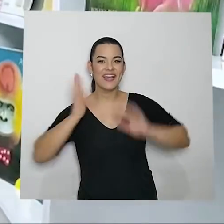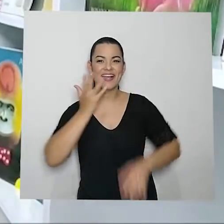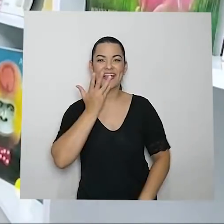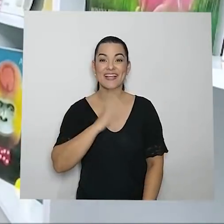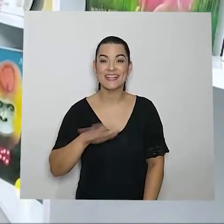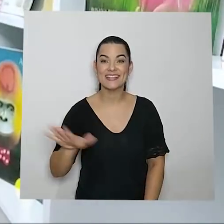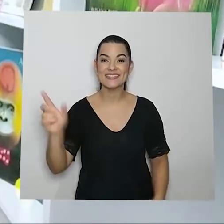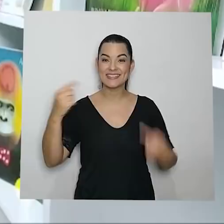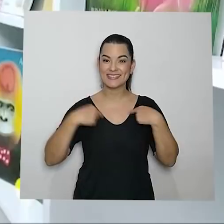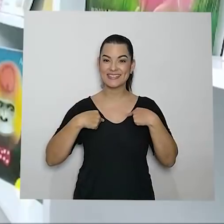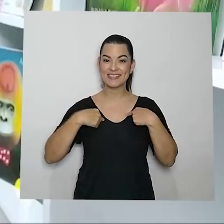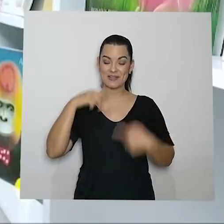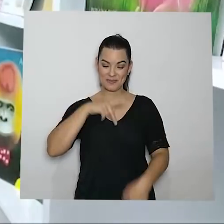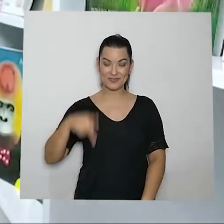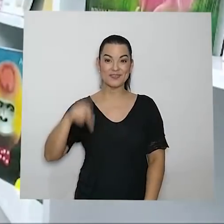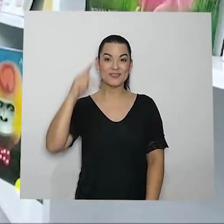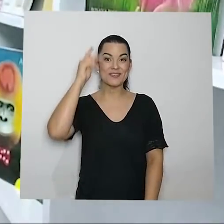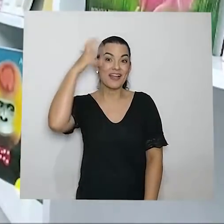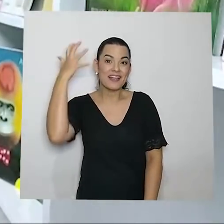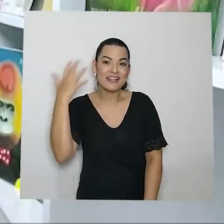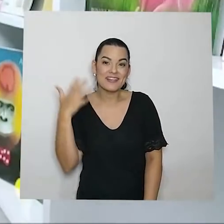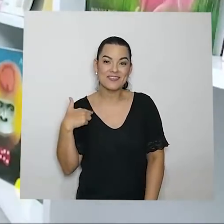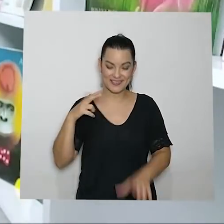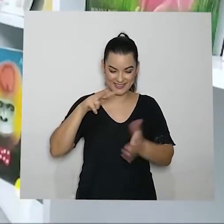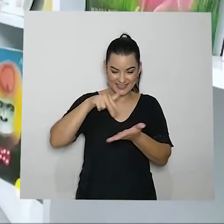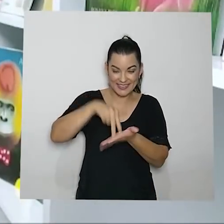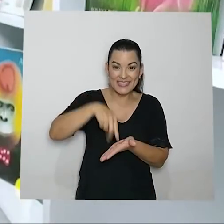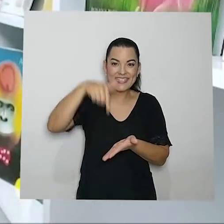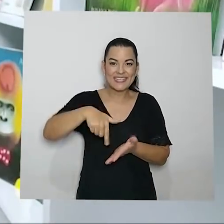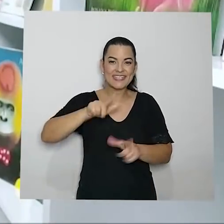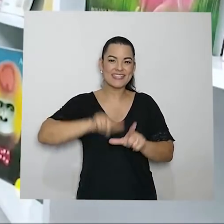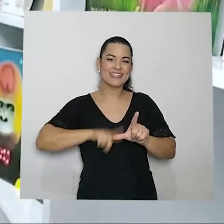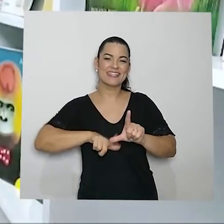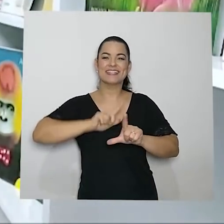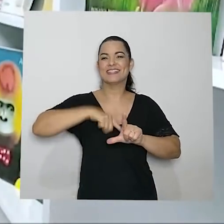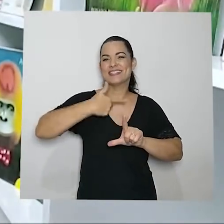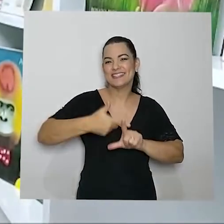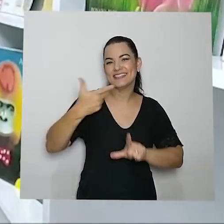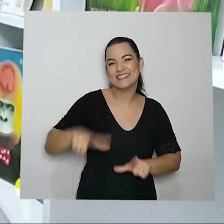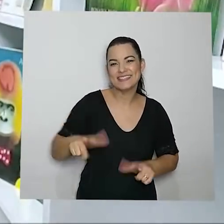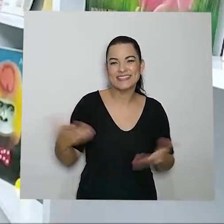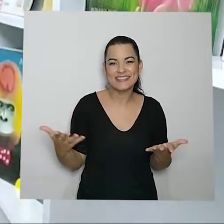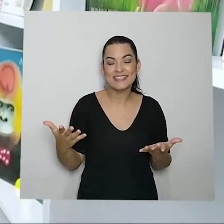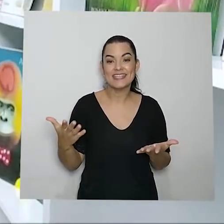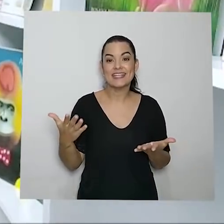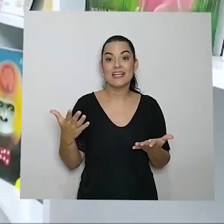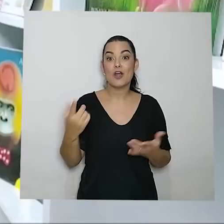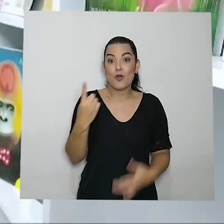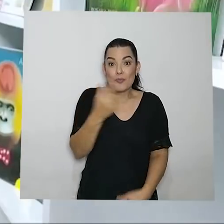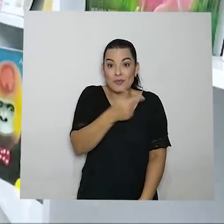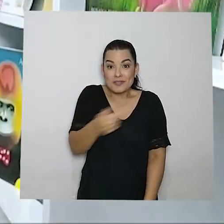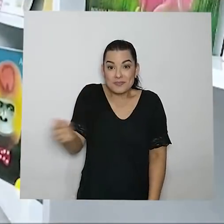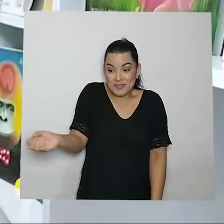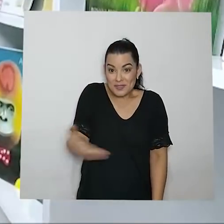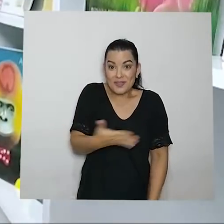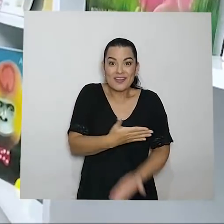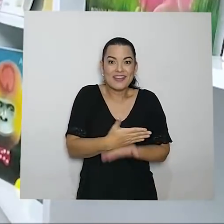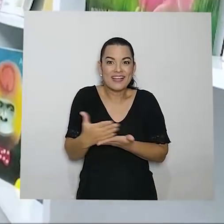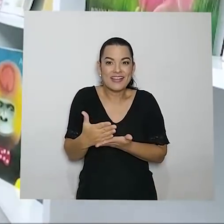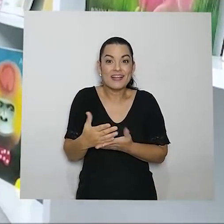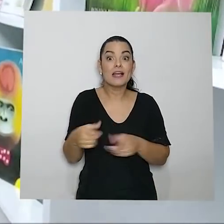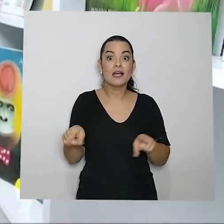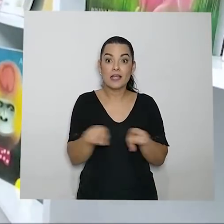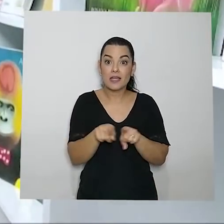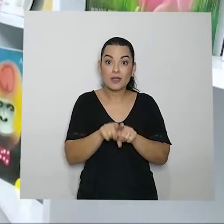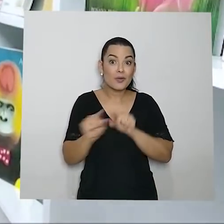Olá, crianças! Eu sou a professora Raquel. Estou aqui com Além das Letras. Começamos mais uma semana e mais um